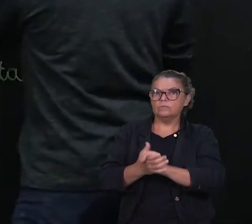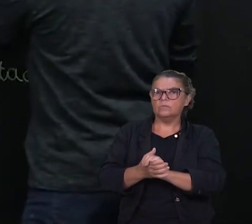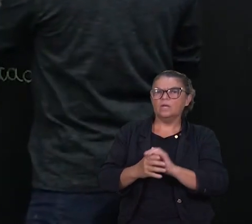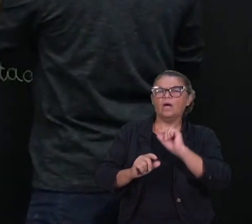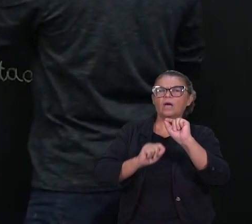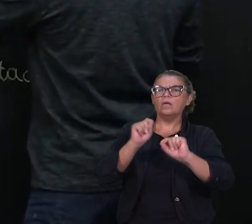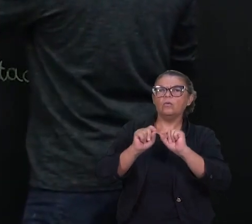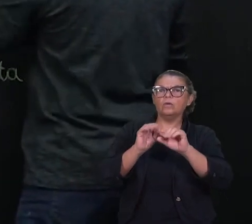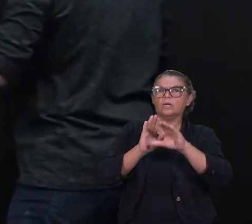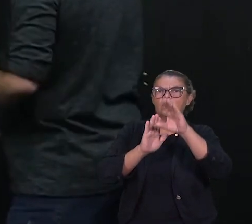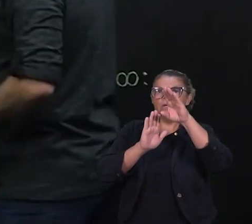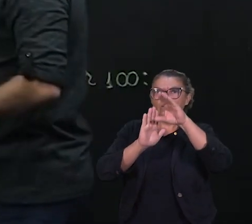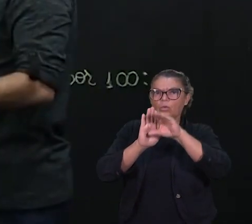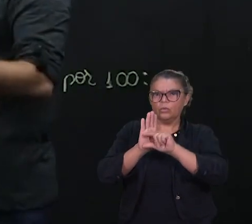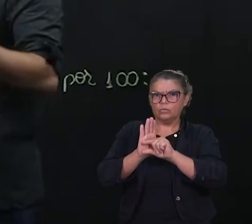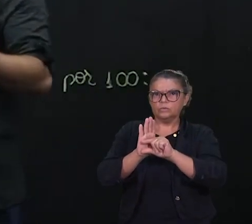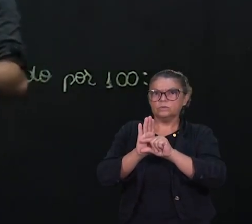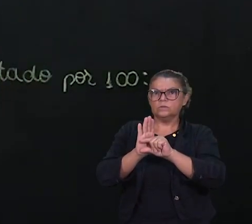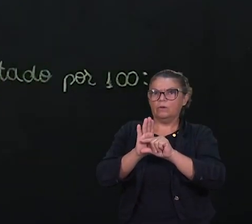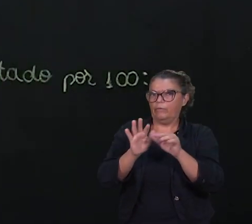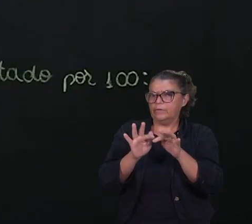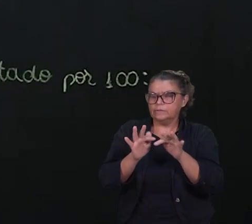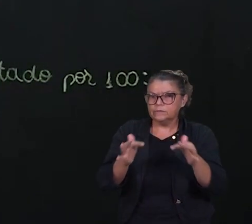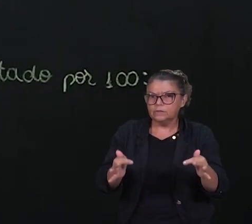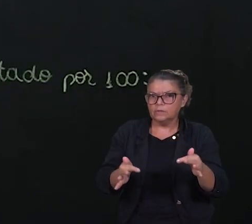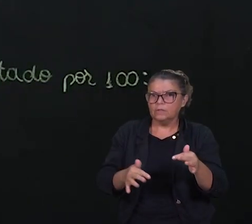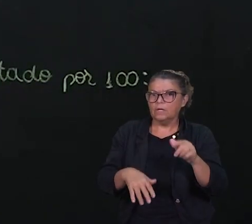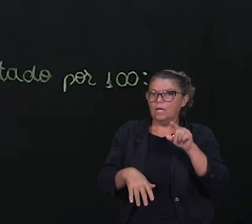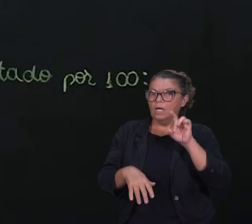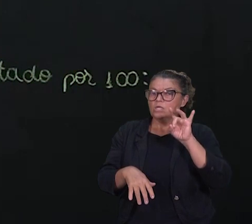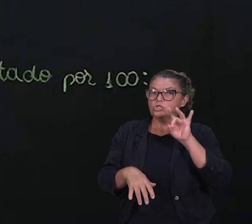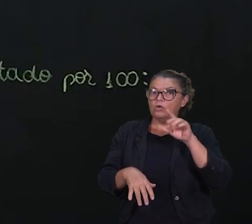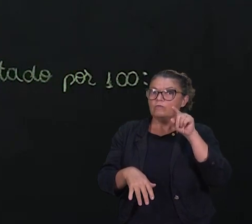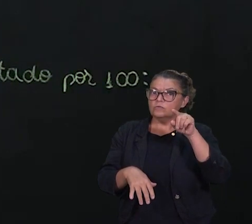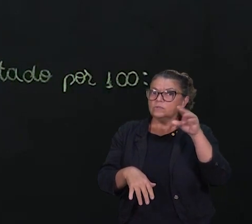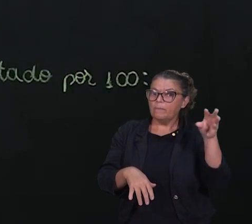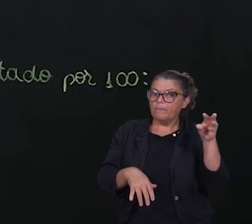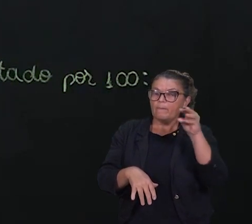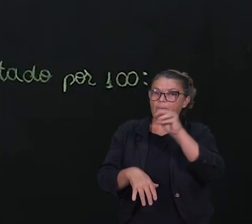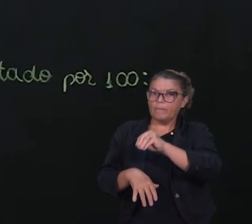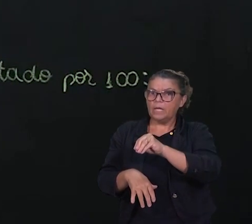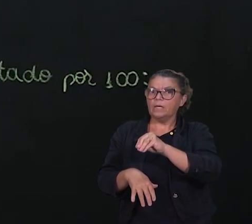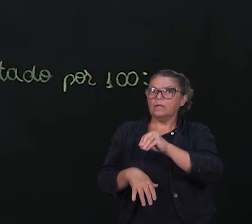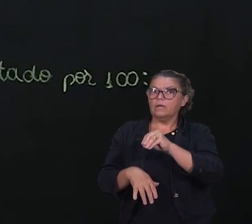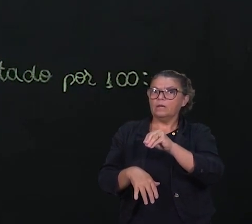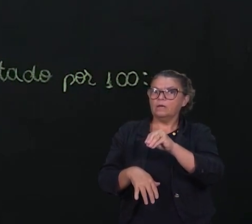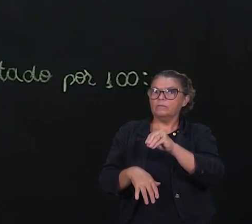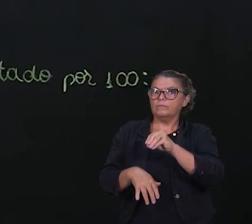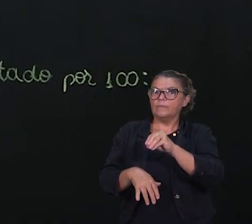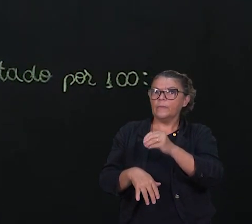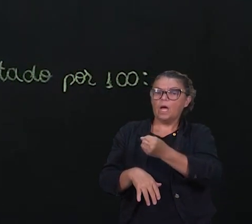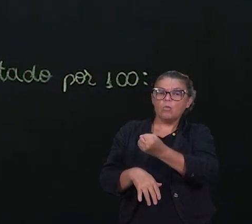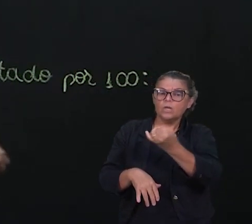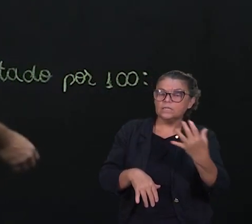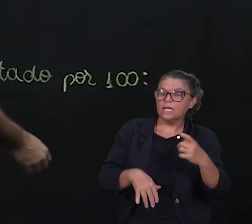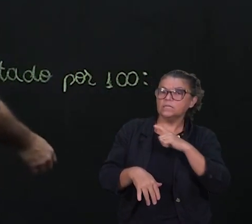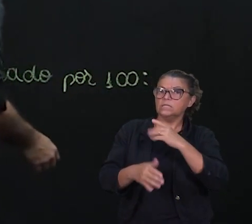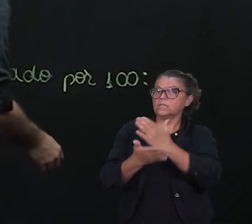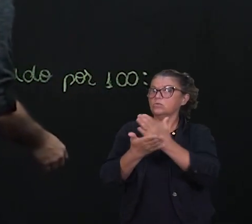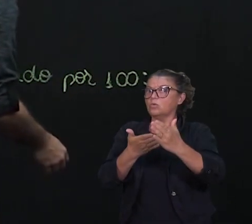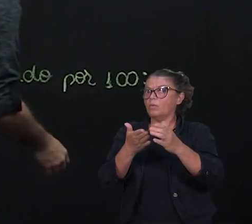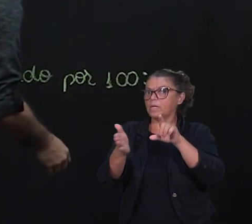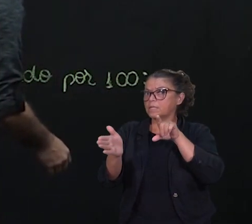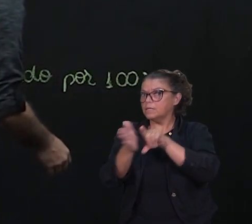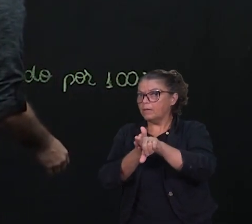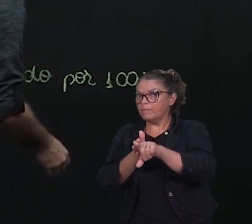essa redução? Simples. Essa redução é você pegar a quantidade que tinha no início, como no